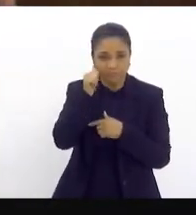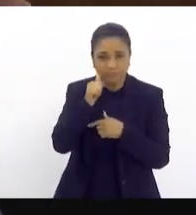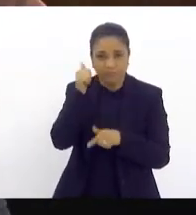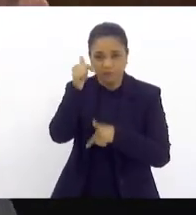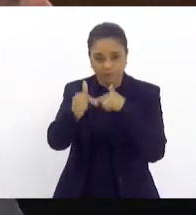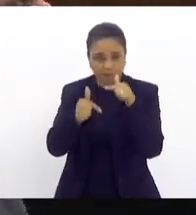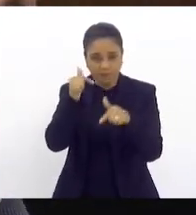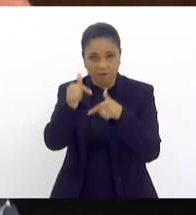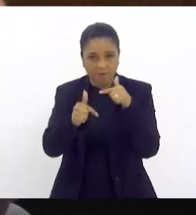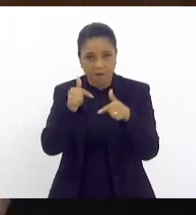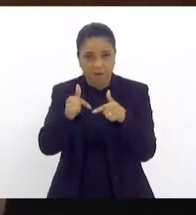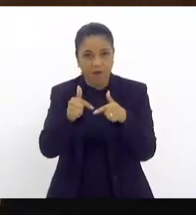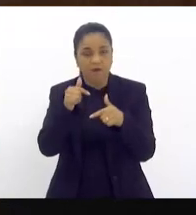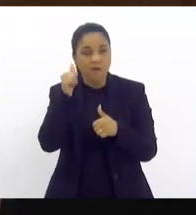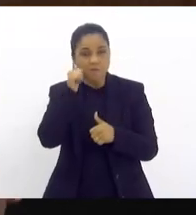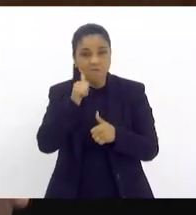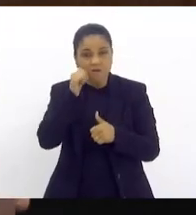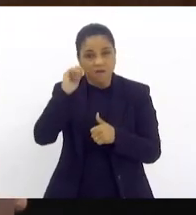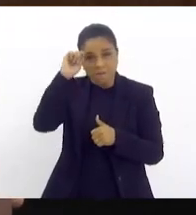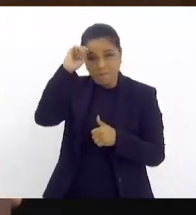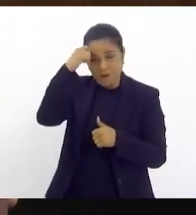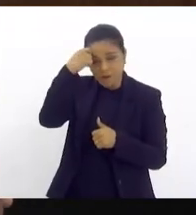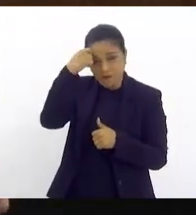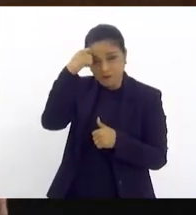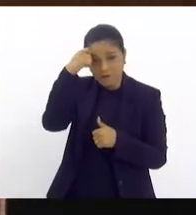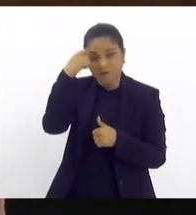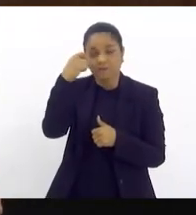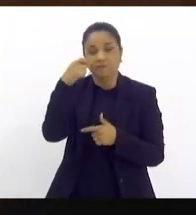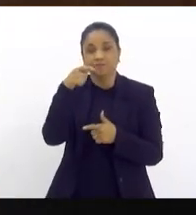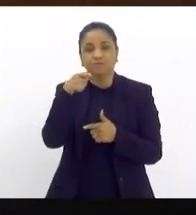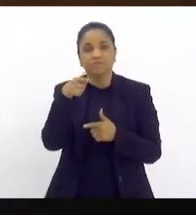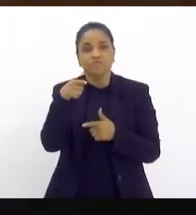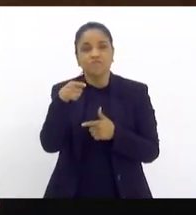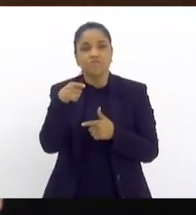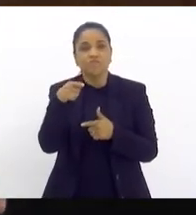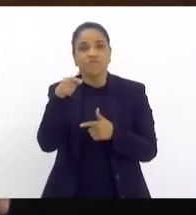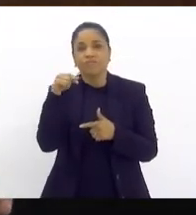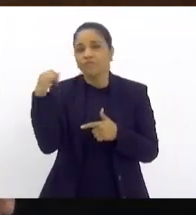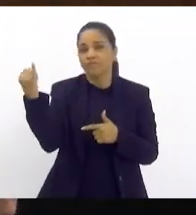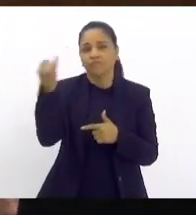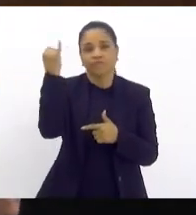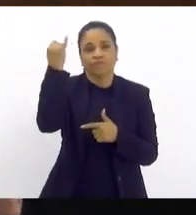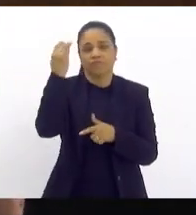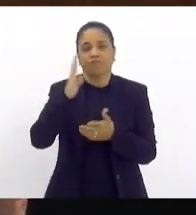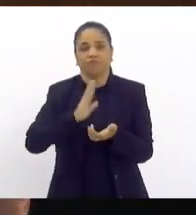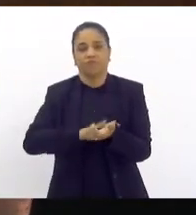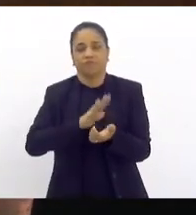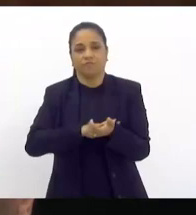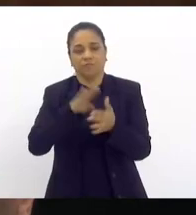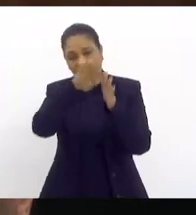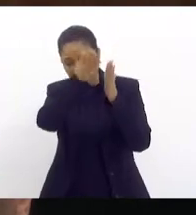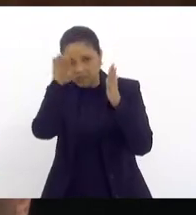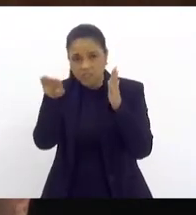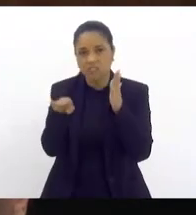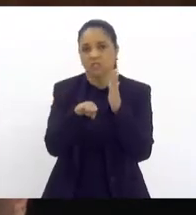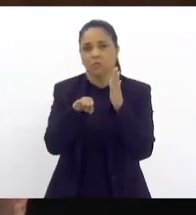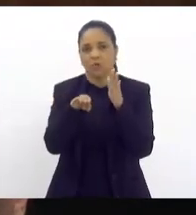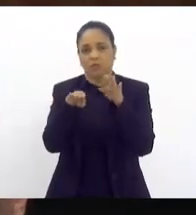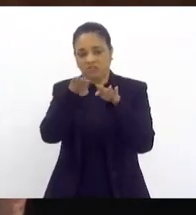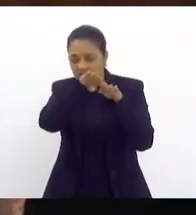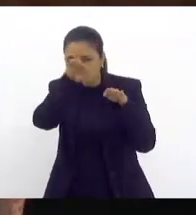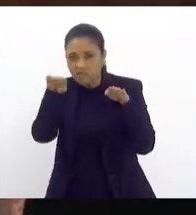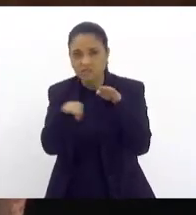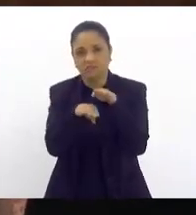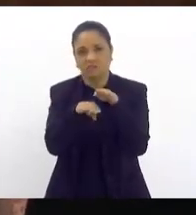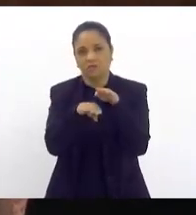pretas isso ainda cai aí no momento é importante de desigualdade Então nesse sentido senhora